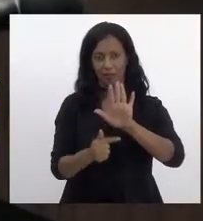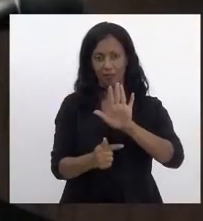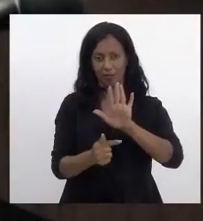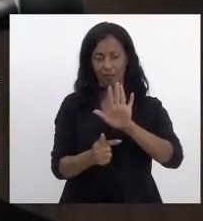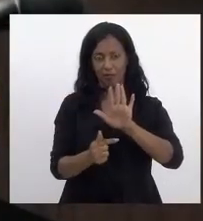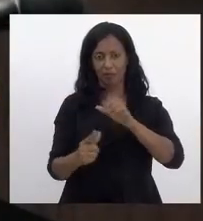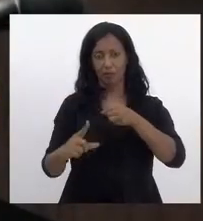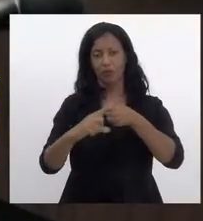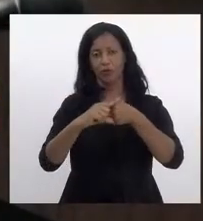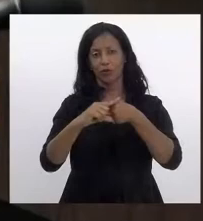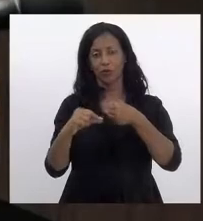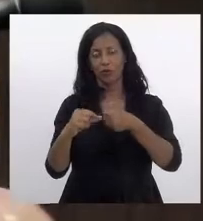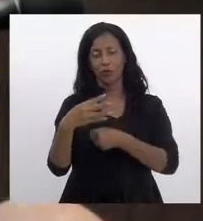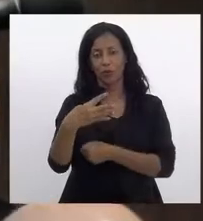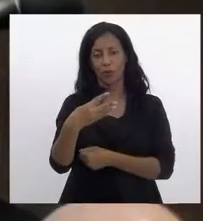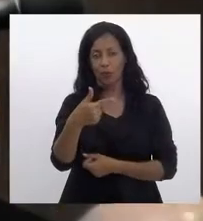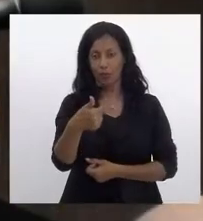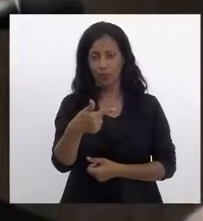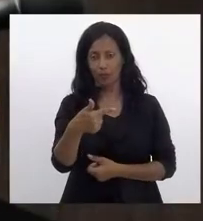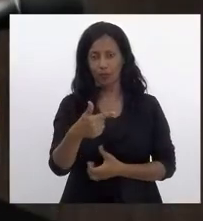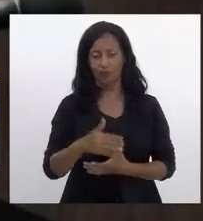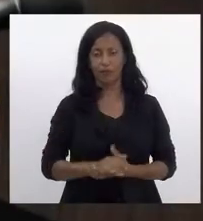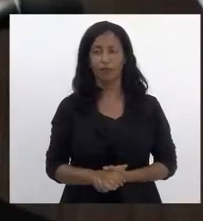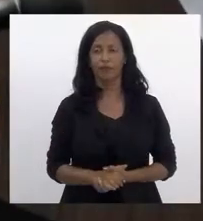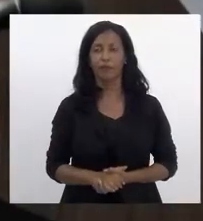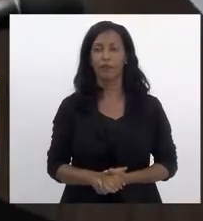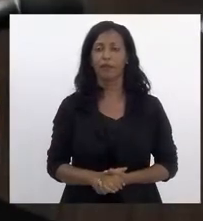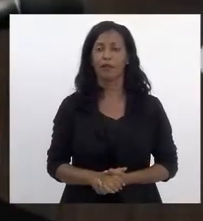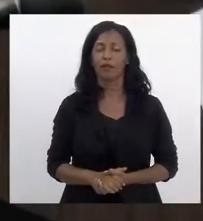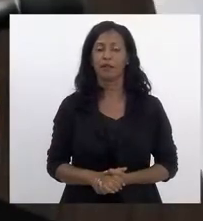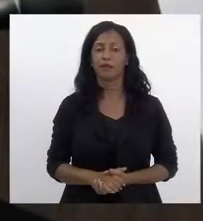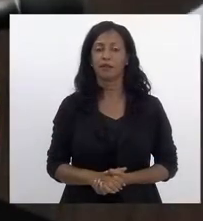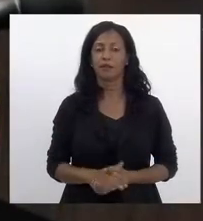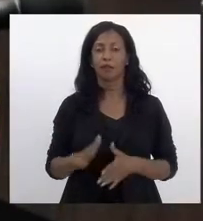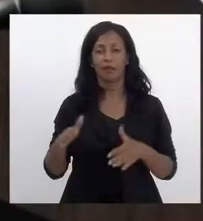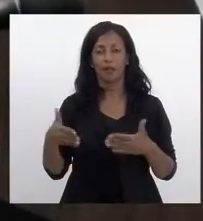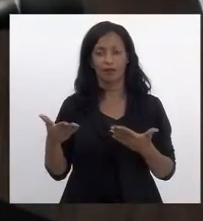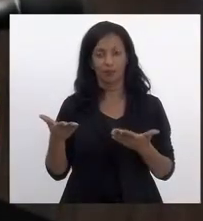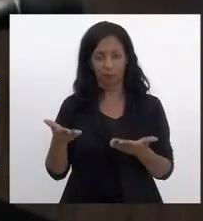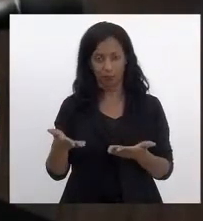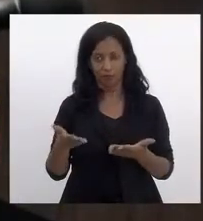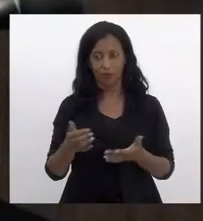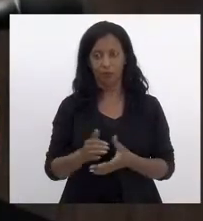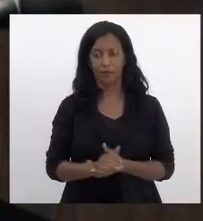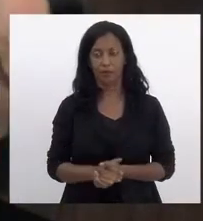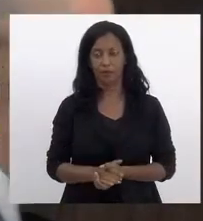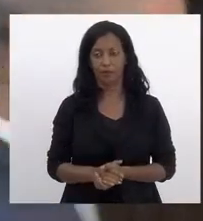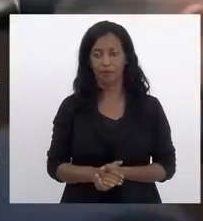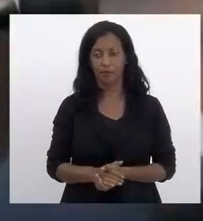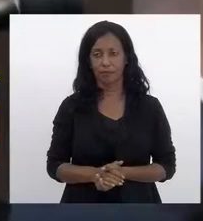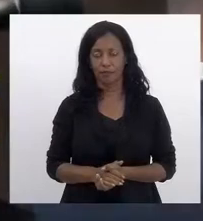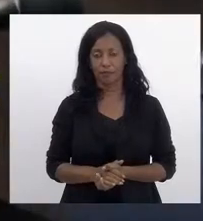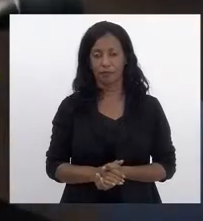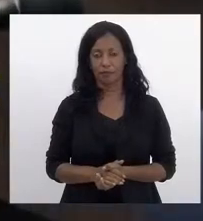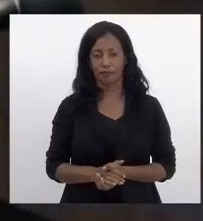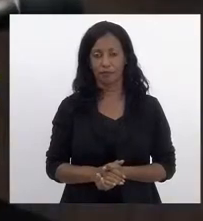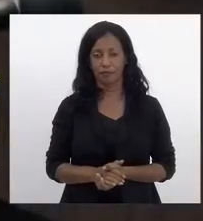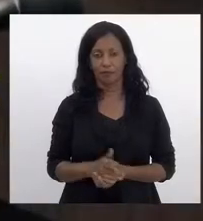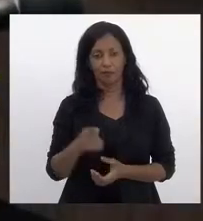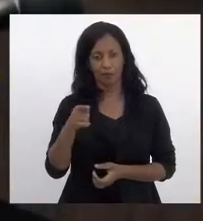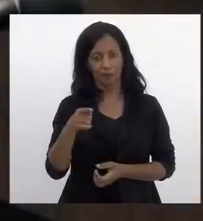do artigo 42. Assim posto, senhor presidente, para ele